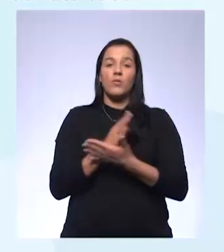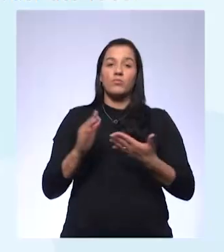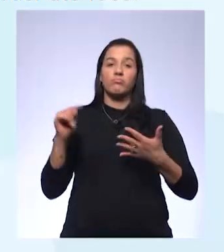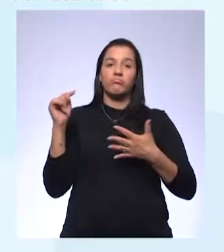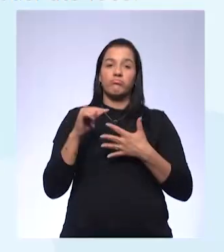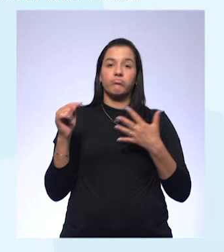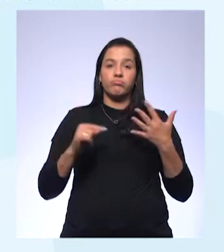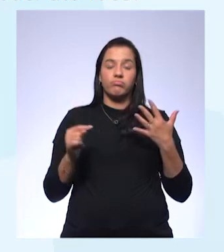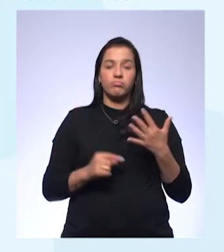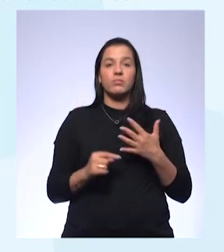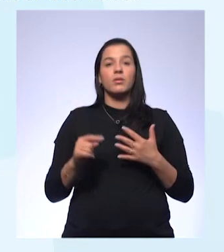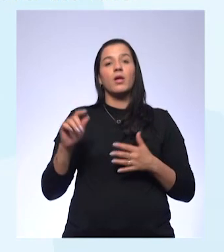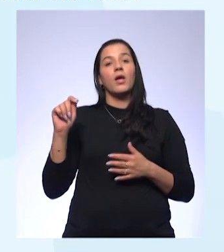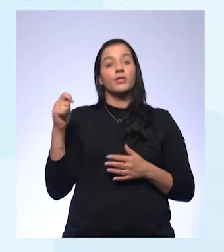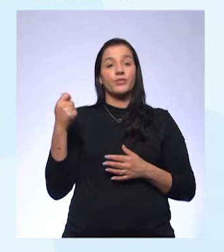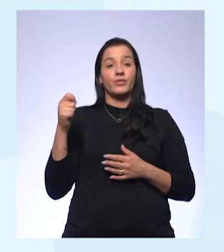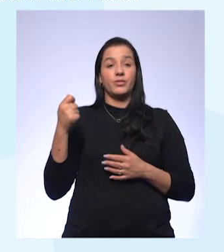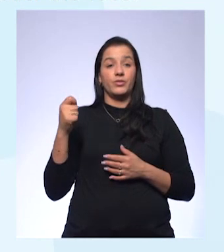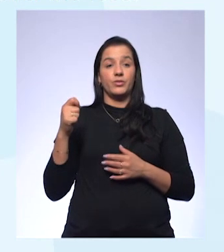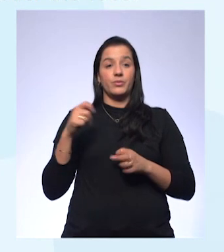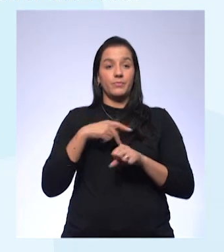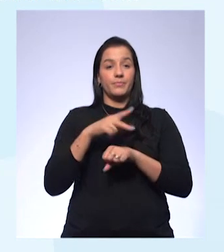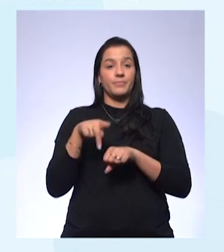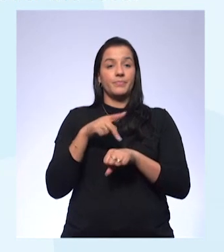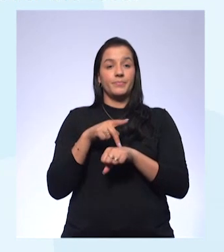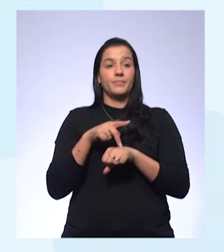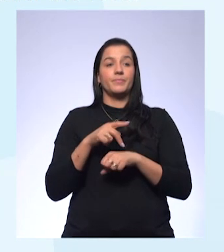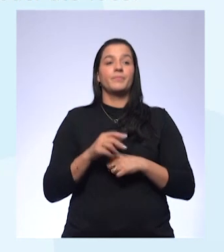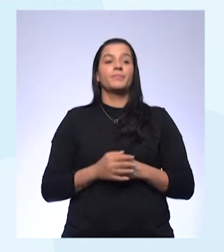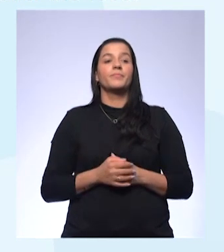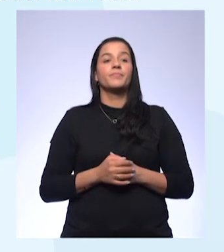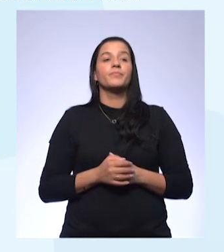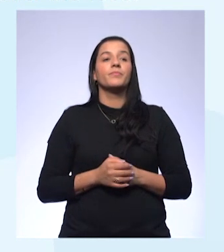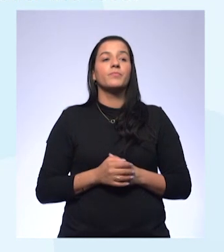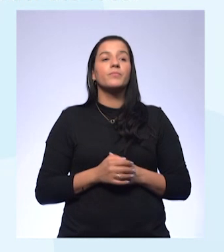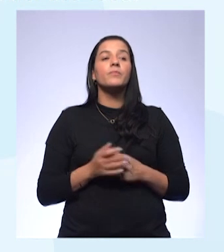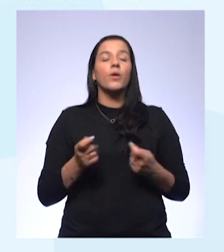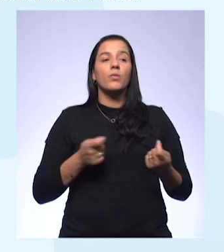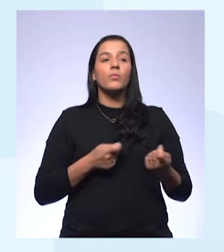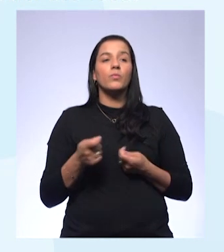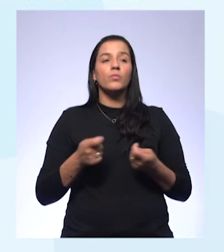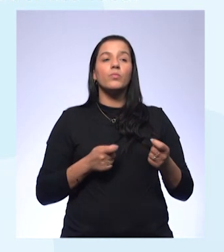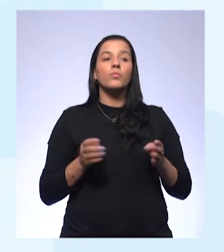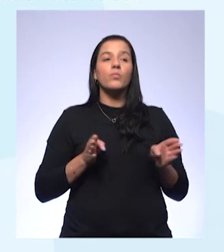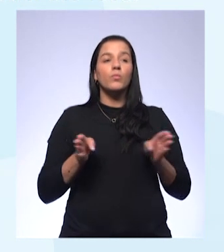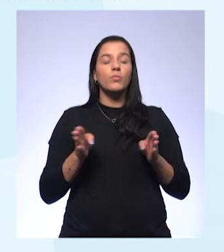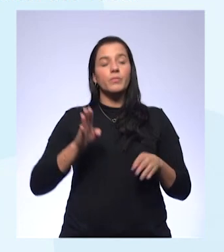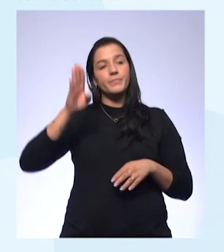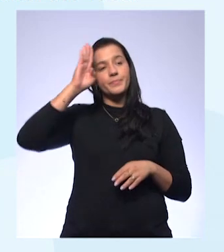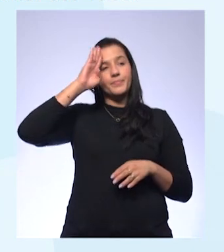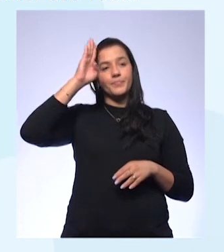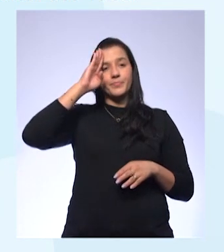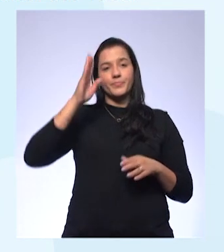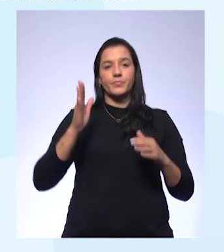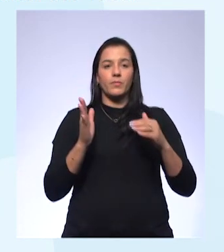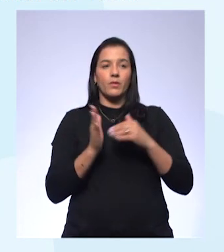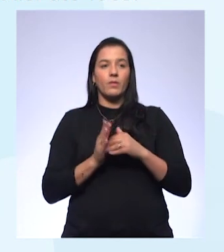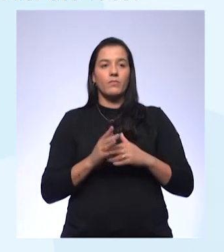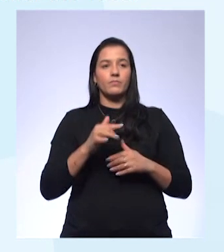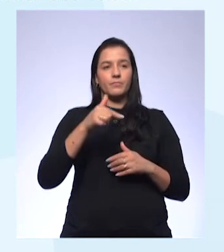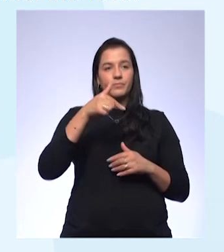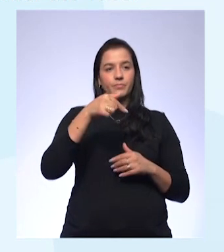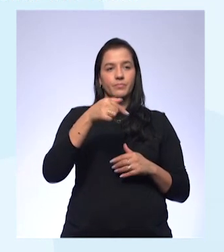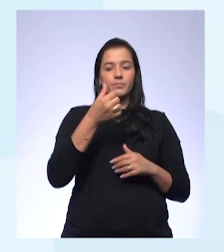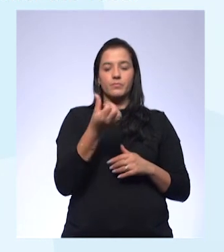Argentina. Na Argentina, o regime militar ocorreu de 76 a 83, lembrando que existe